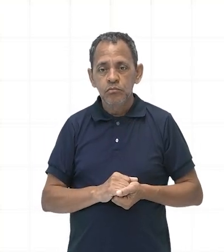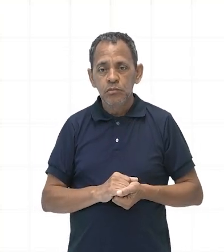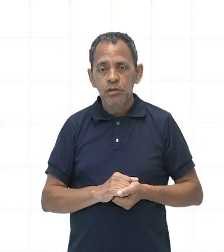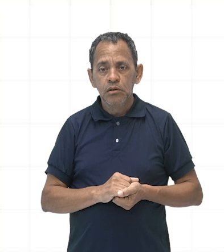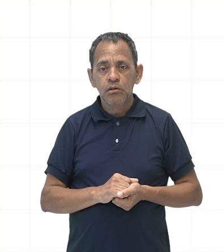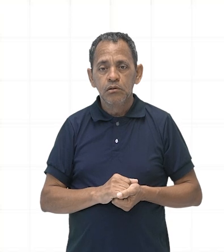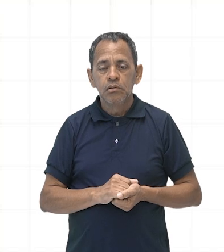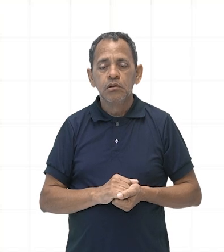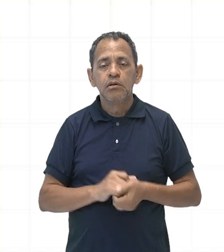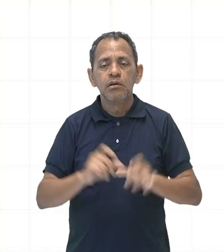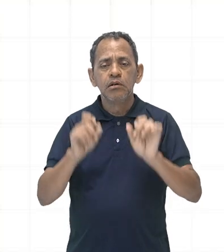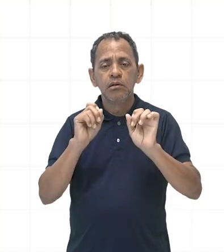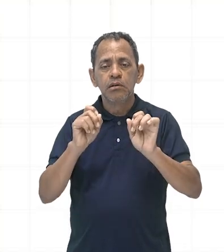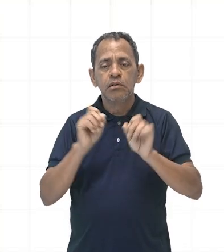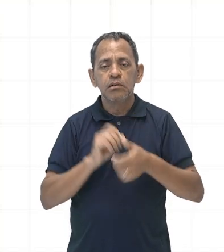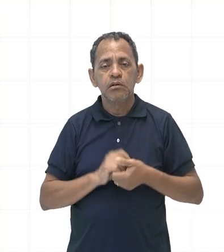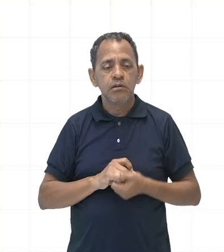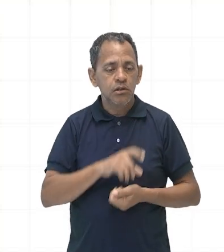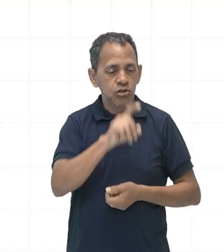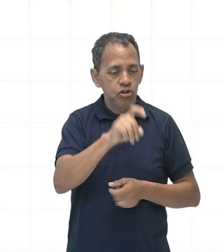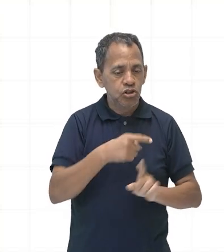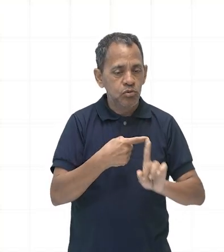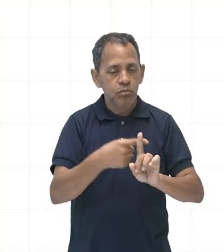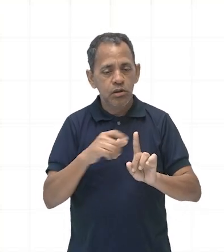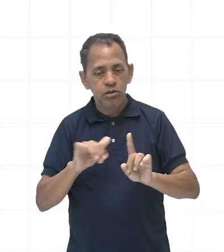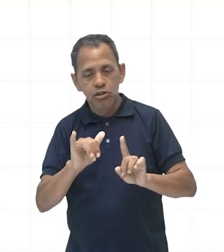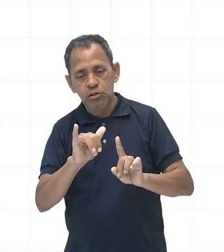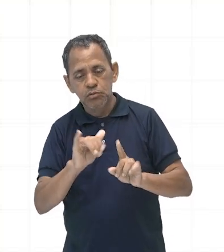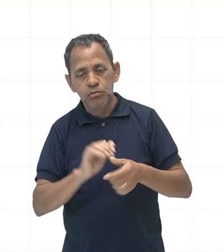é exatamente quem? X mais y